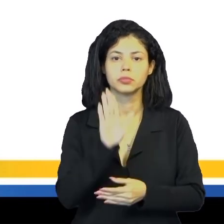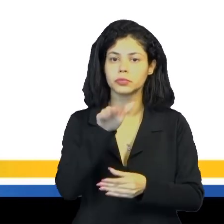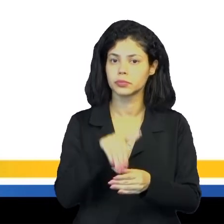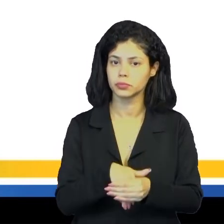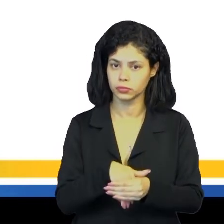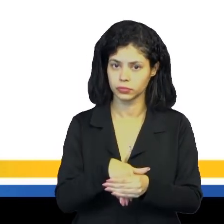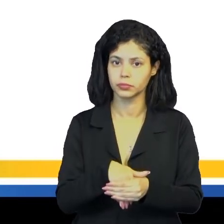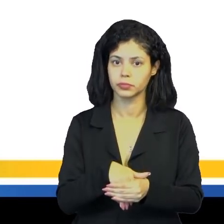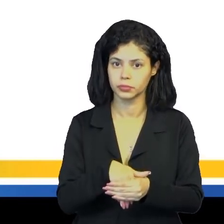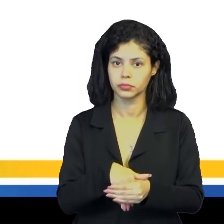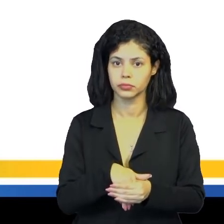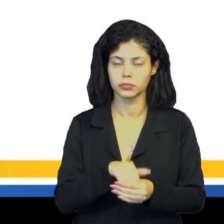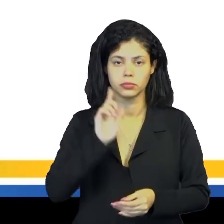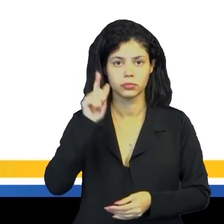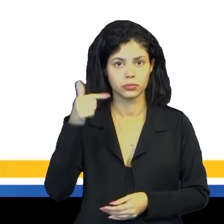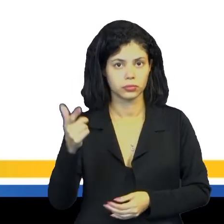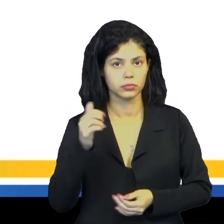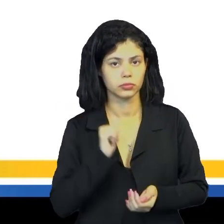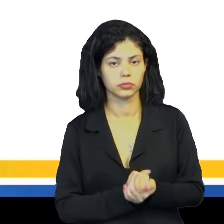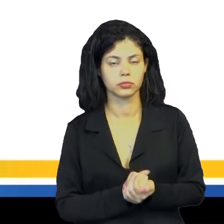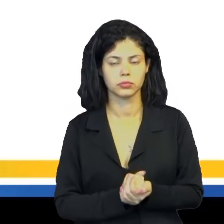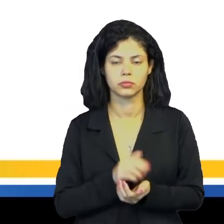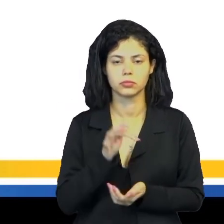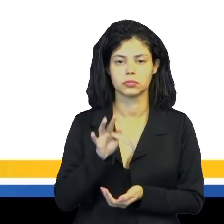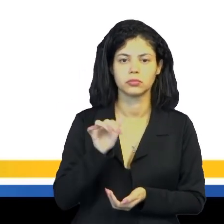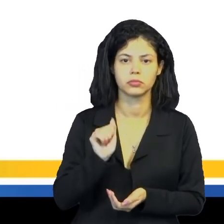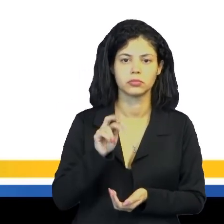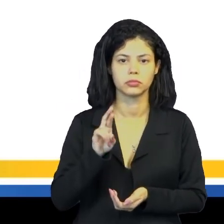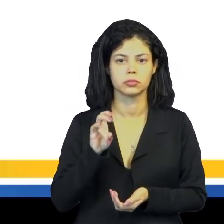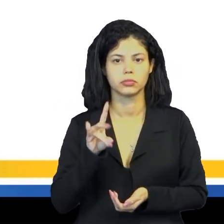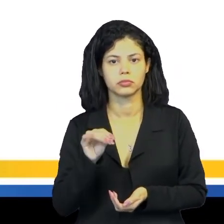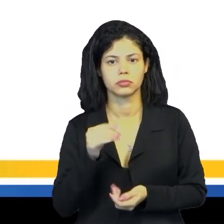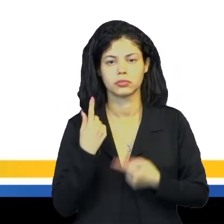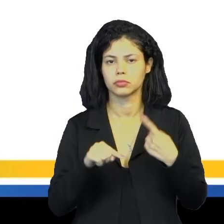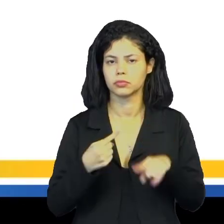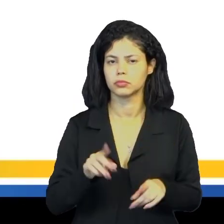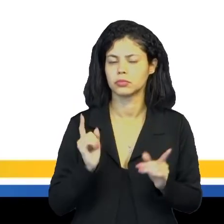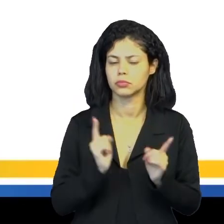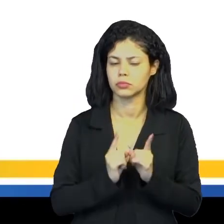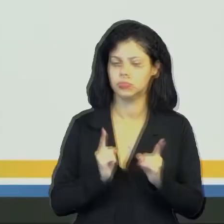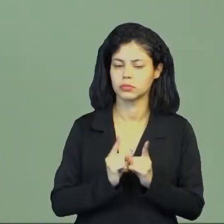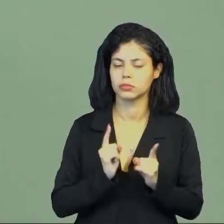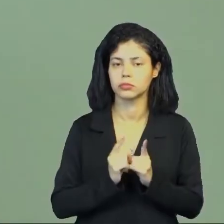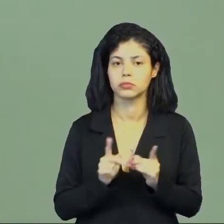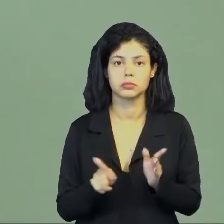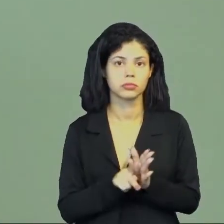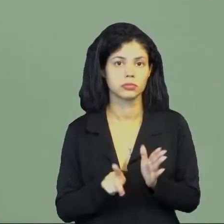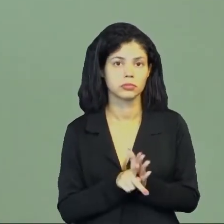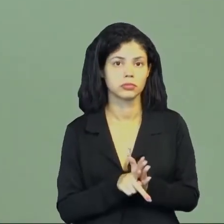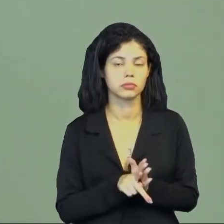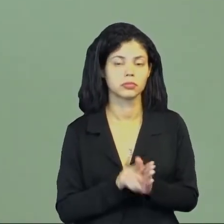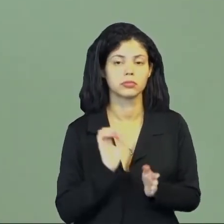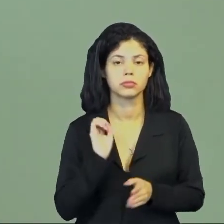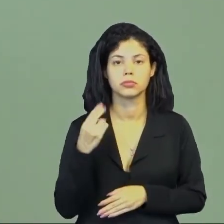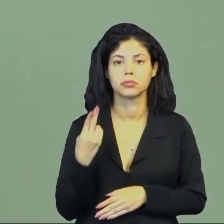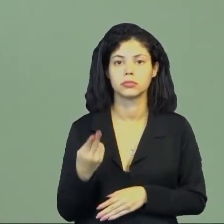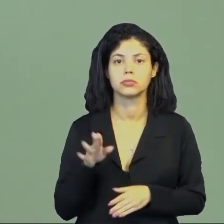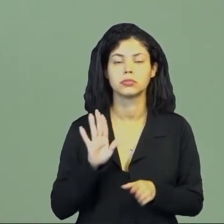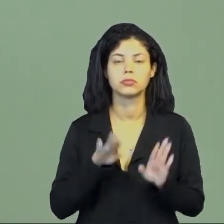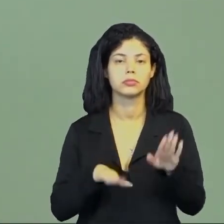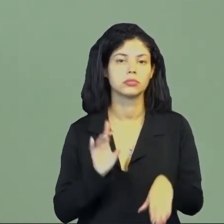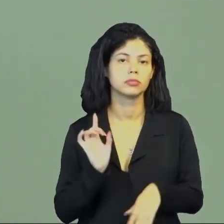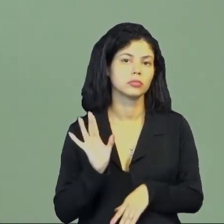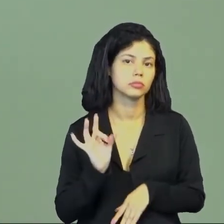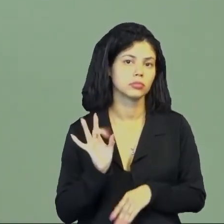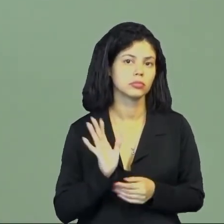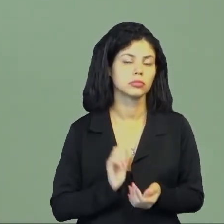voto por um favor político, né, um atendimento, um tipo de serviço, ou muitas vezes